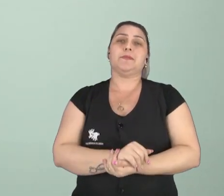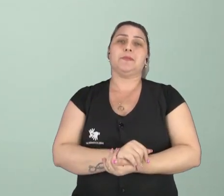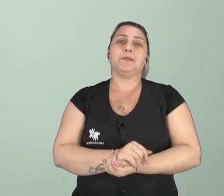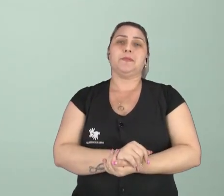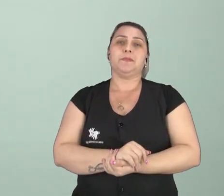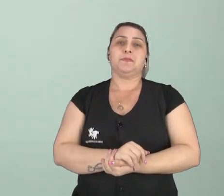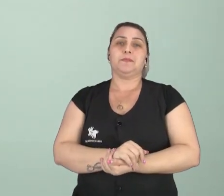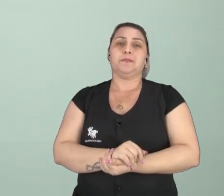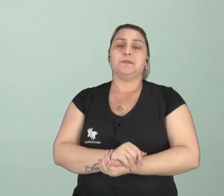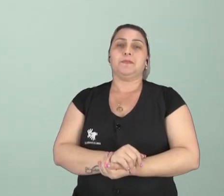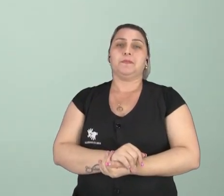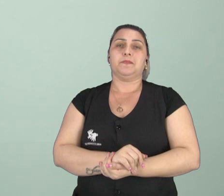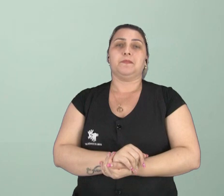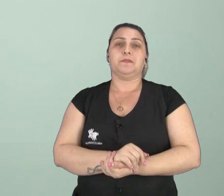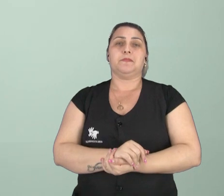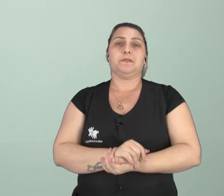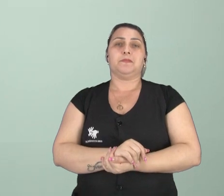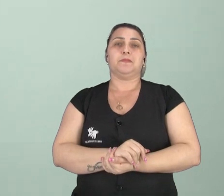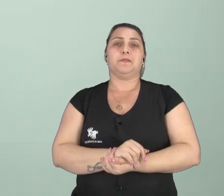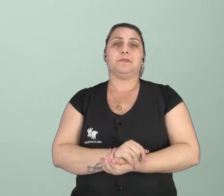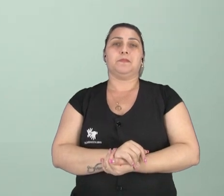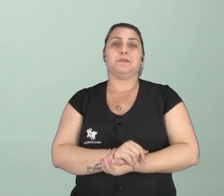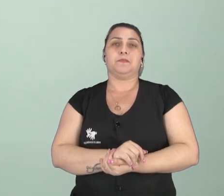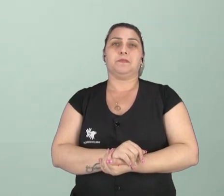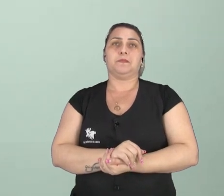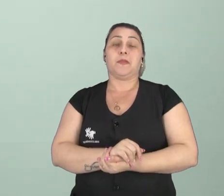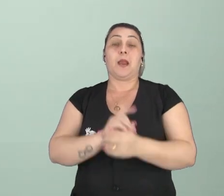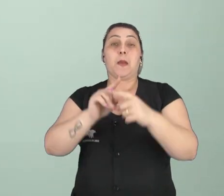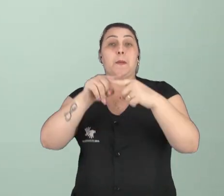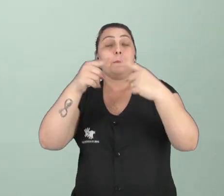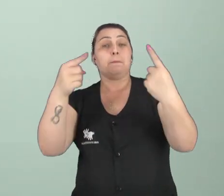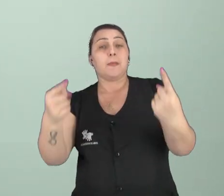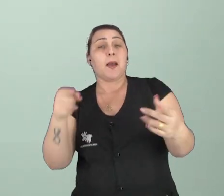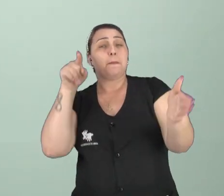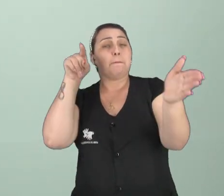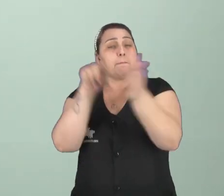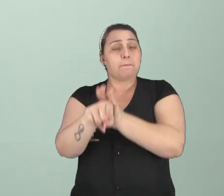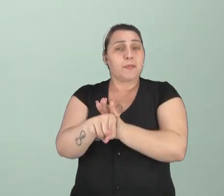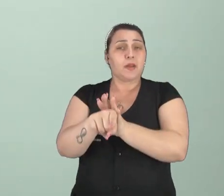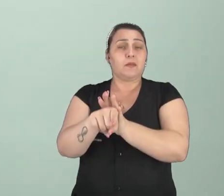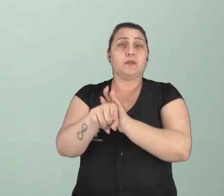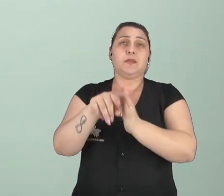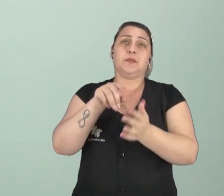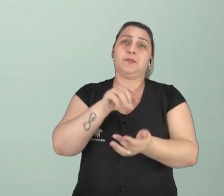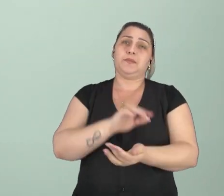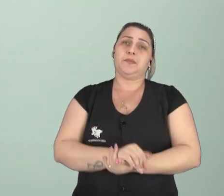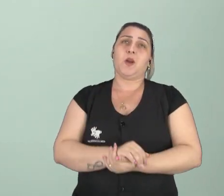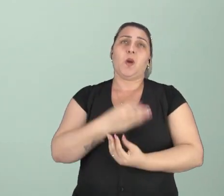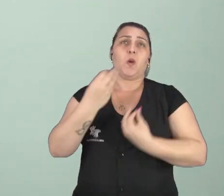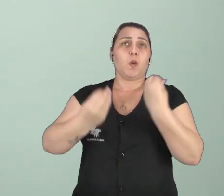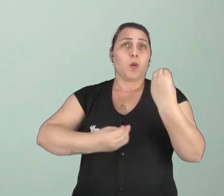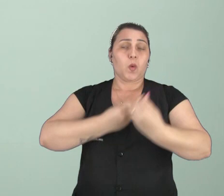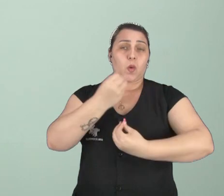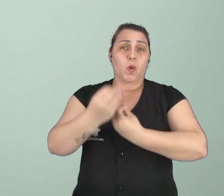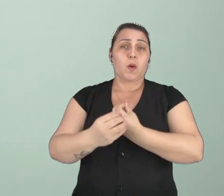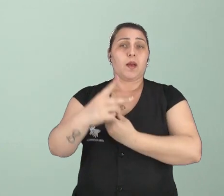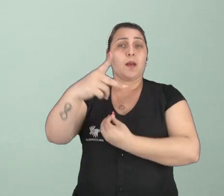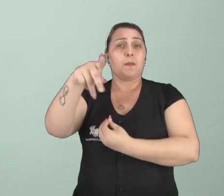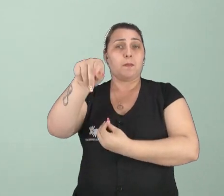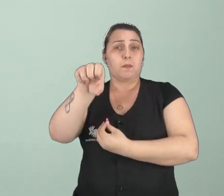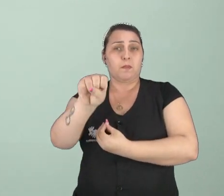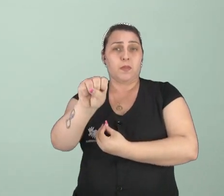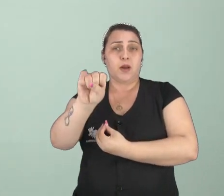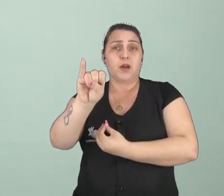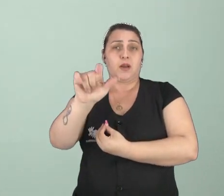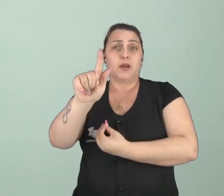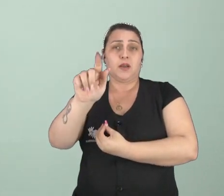ver, são uma paisagem. Mas a pergunta é, como que essas paisagens